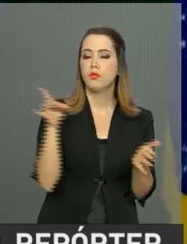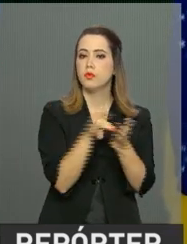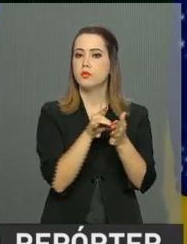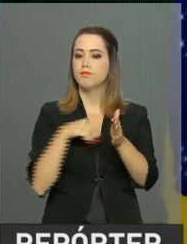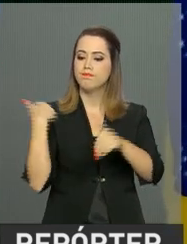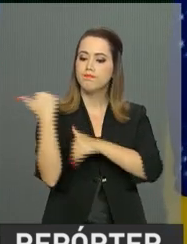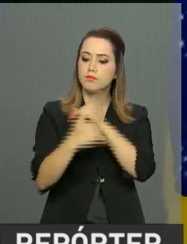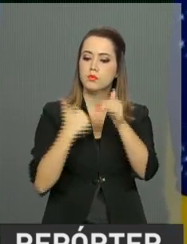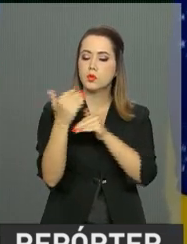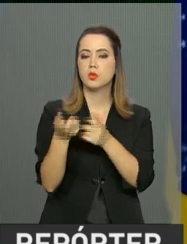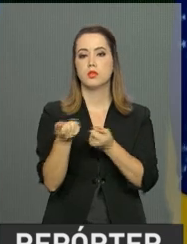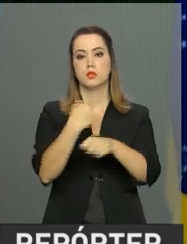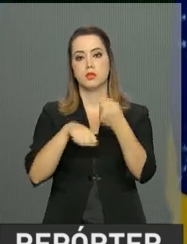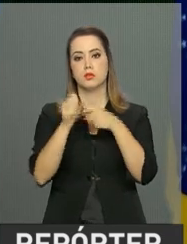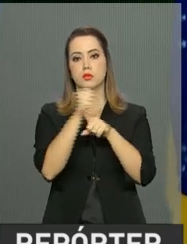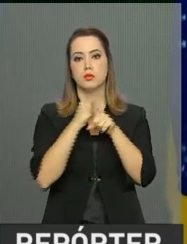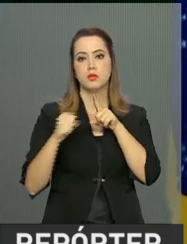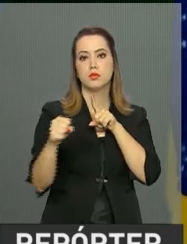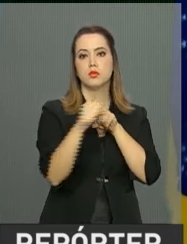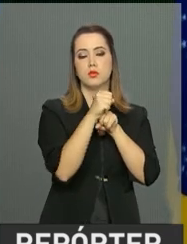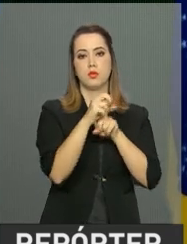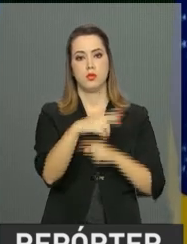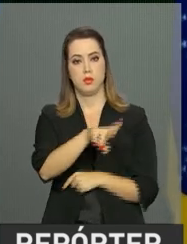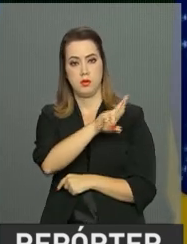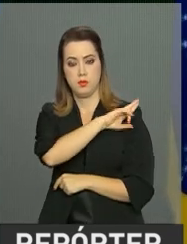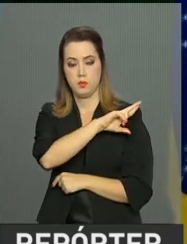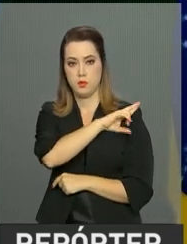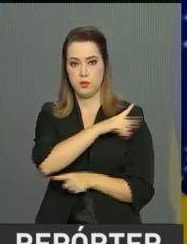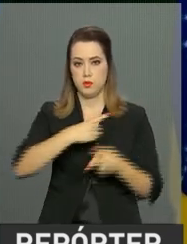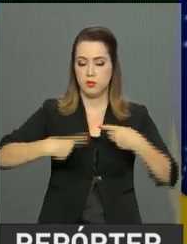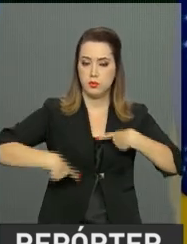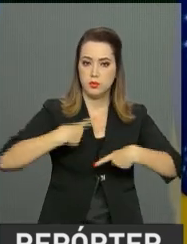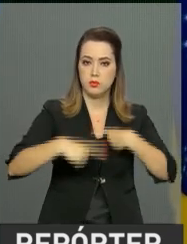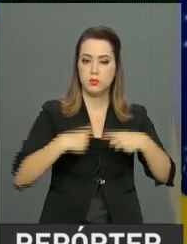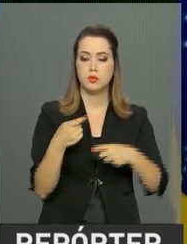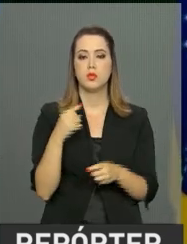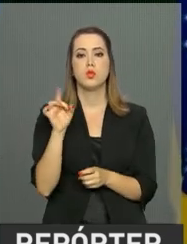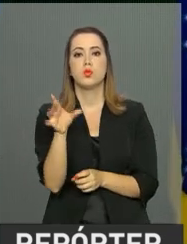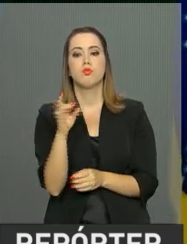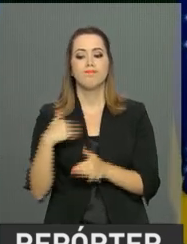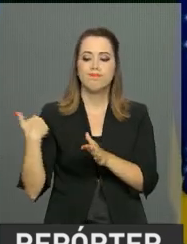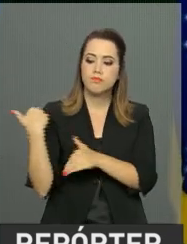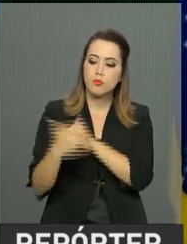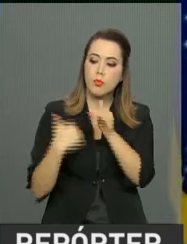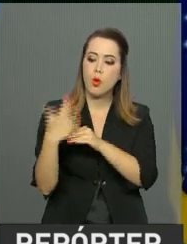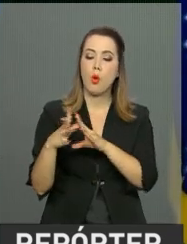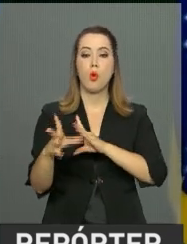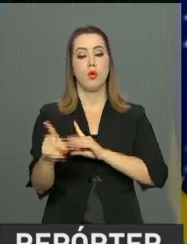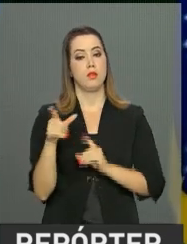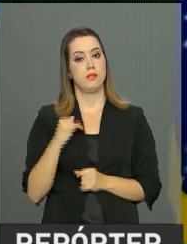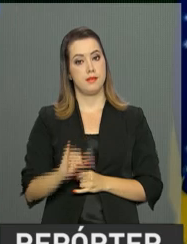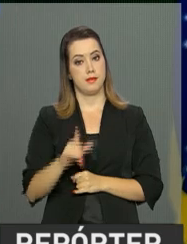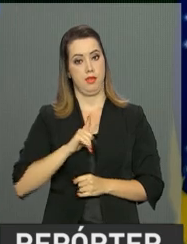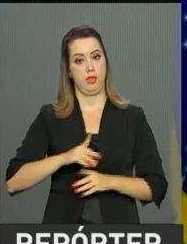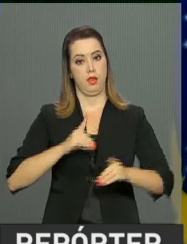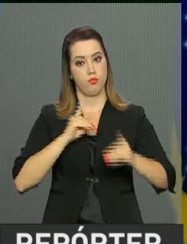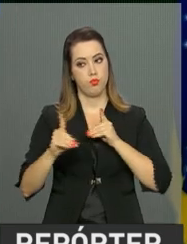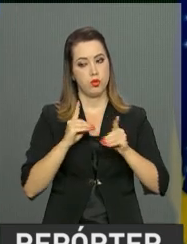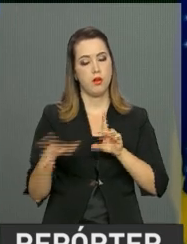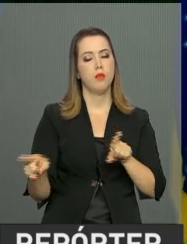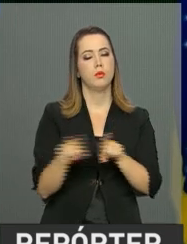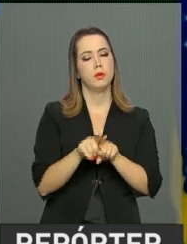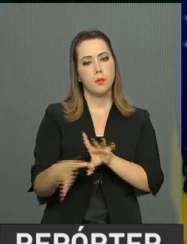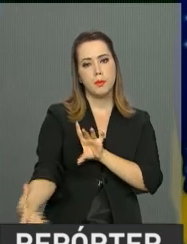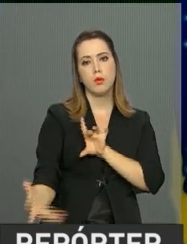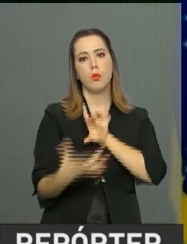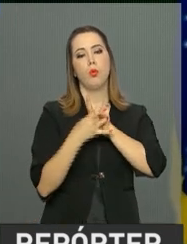social. Responsabilidade política, porque só avançaremos pelo diálogo e pela união,